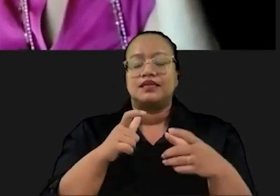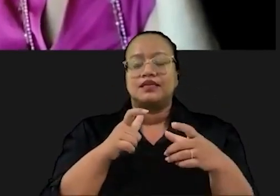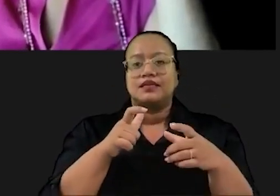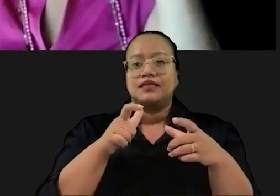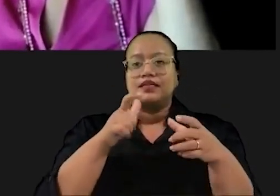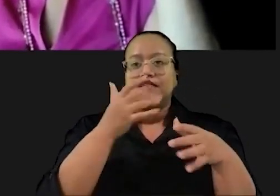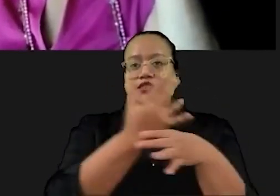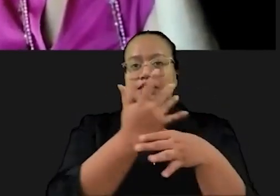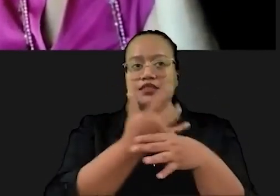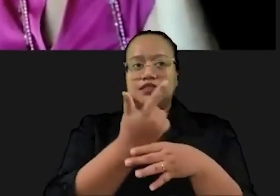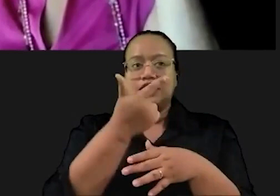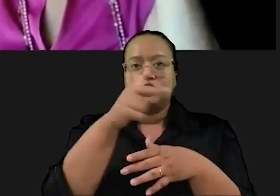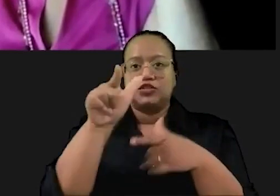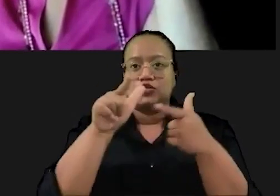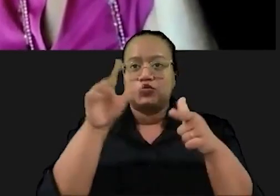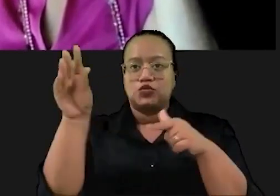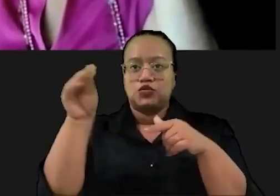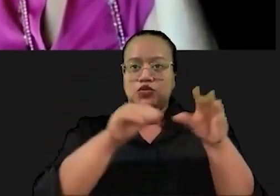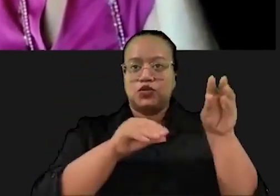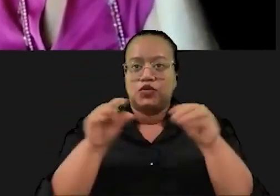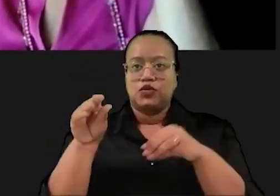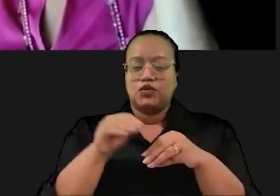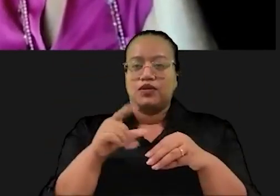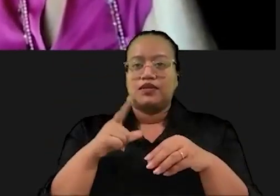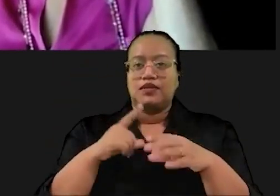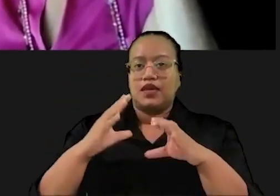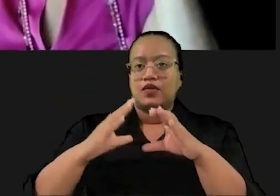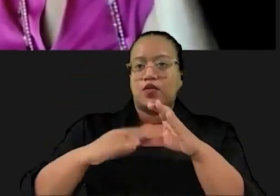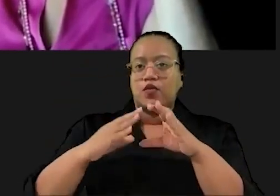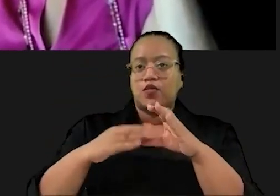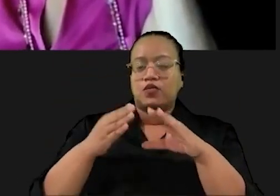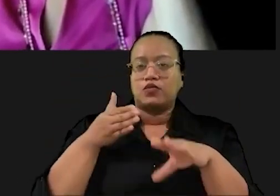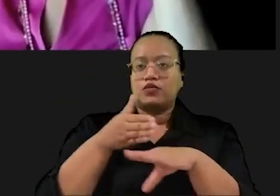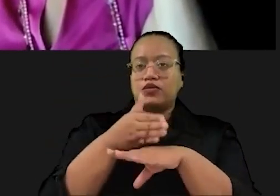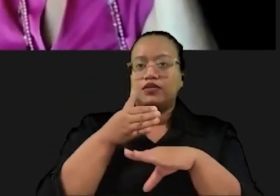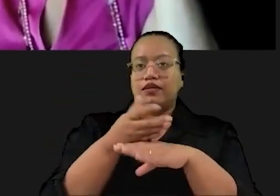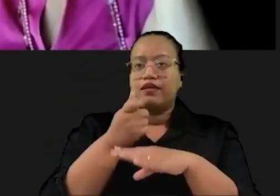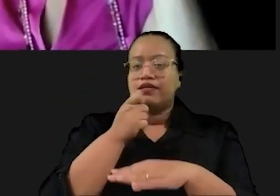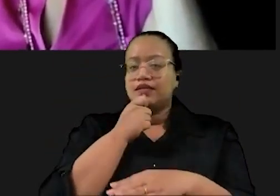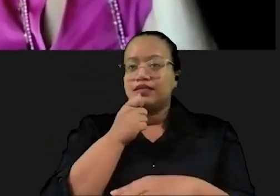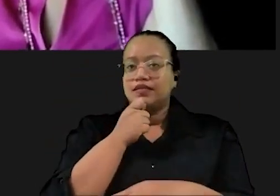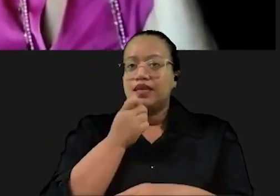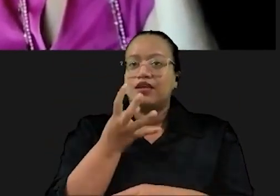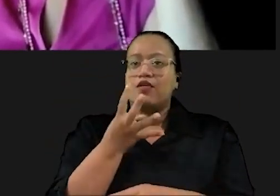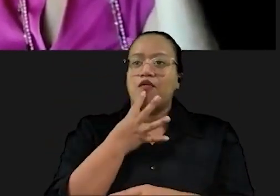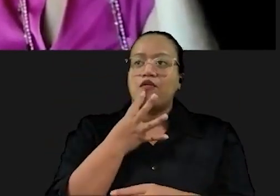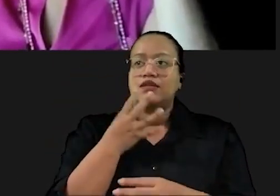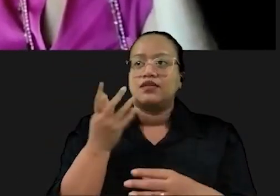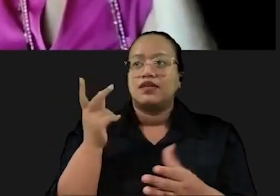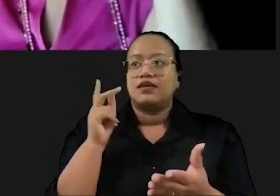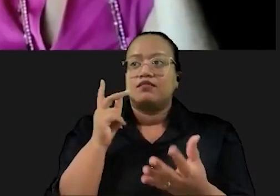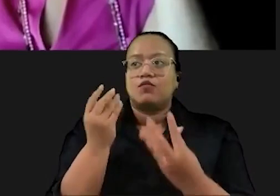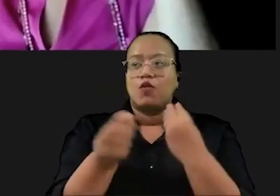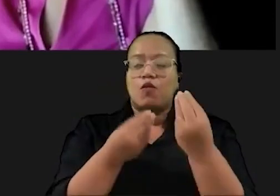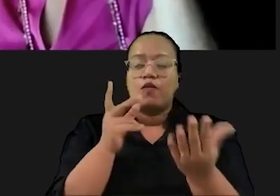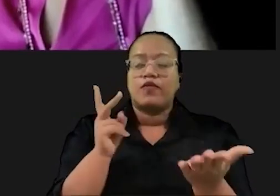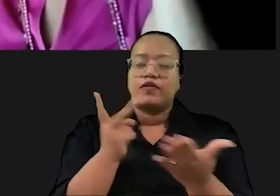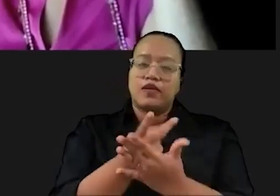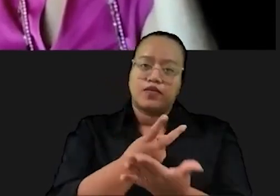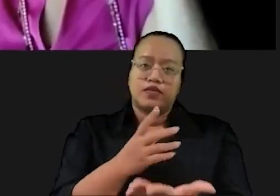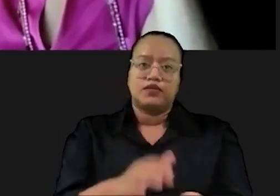entramos através do concurso público sem conhecer essa realidade. Então, essa roda de conversa que você falou aí, que